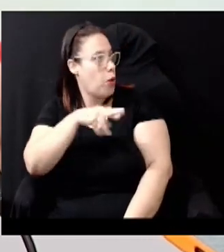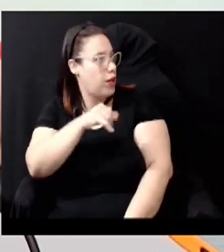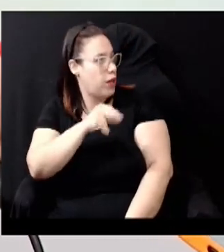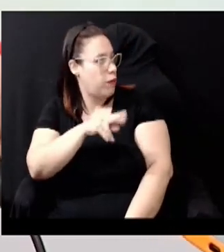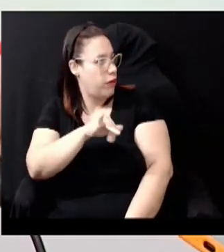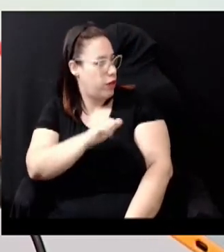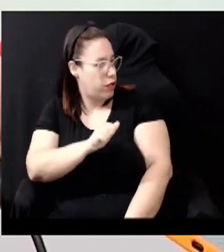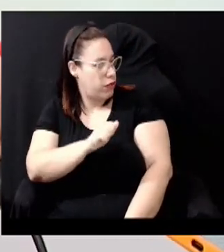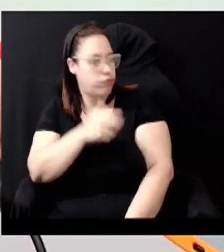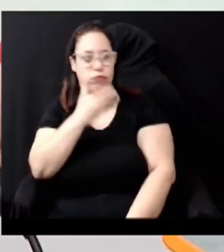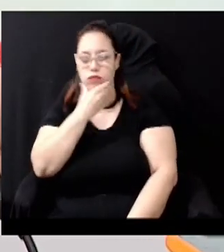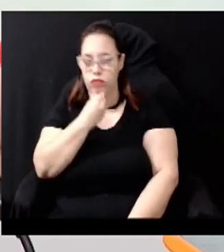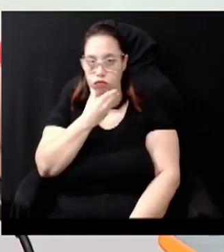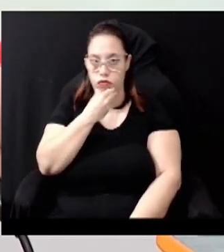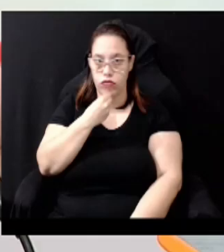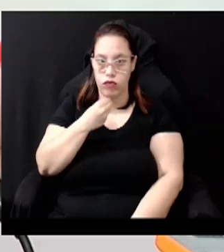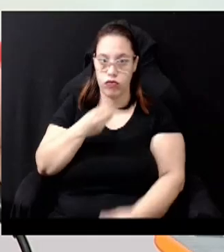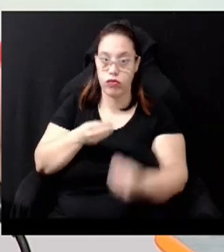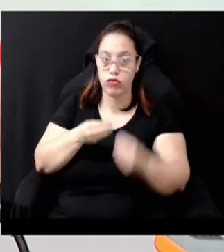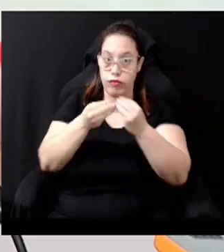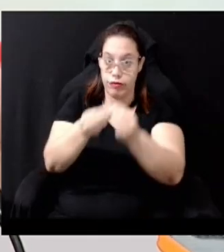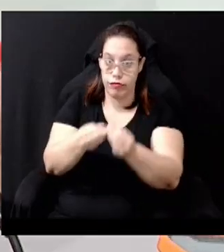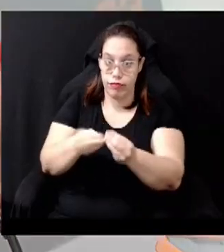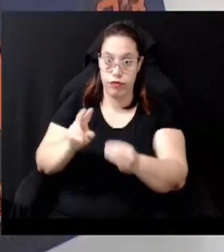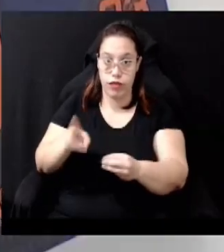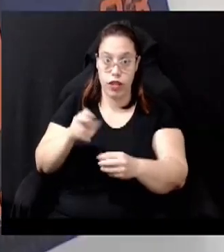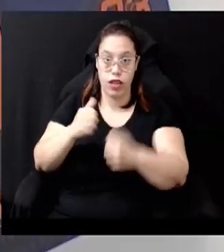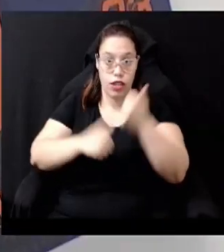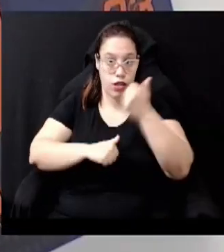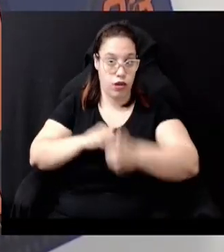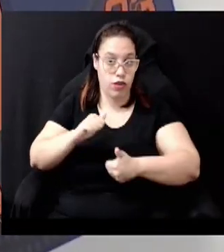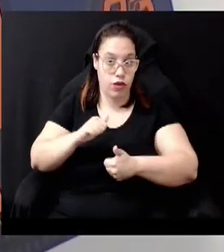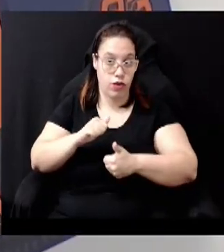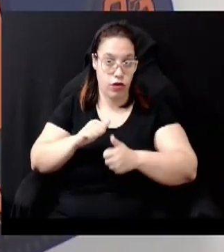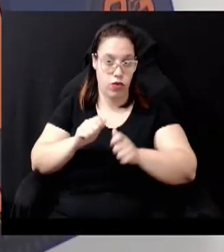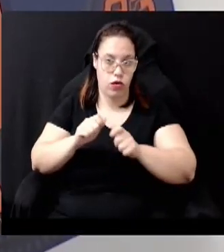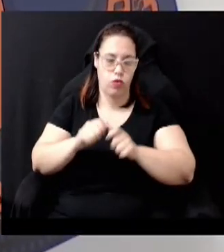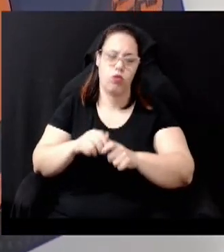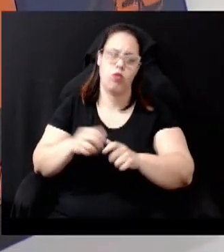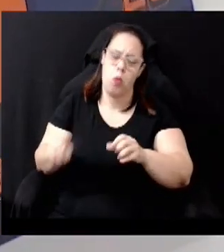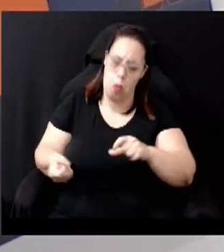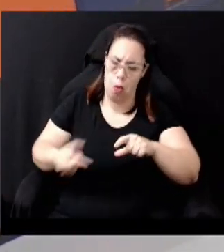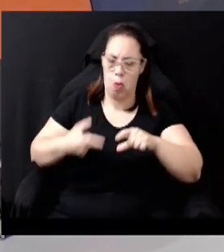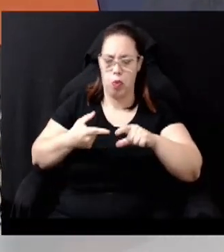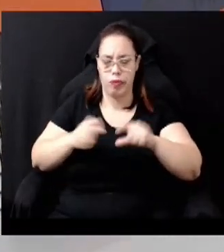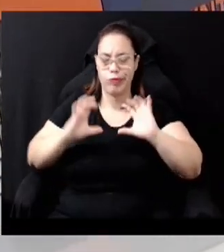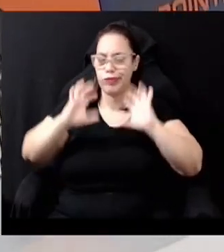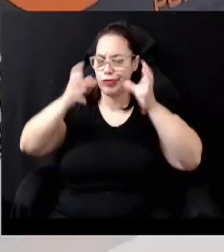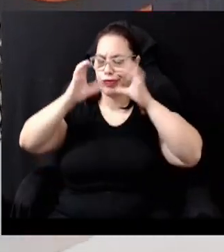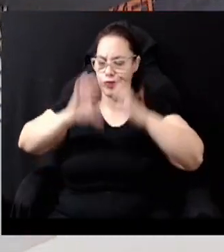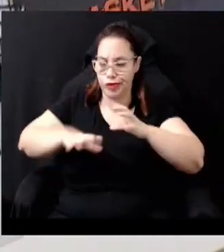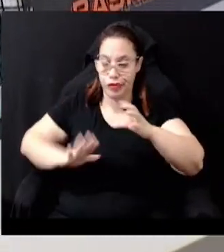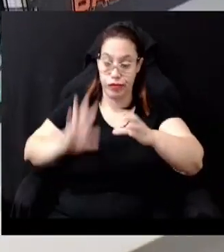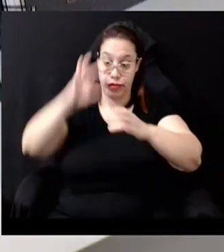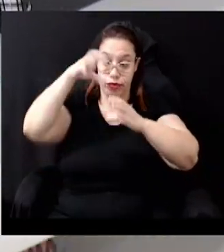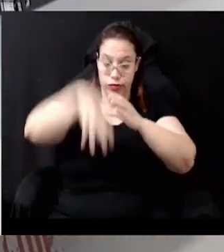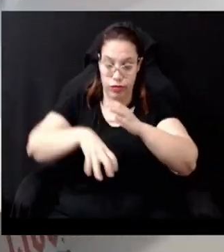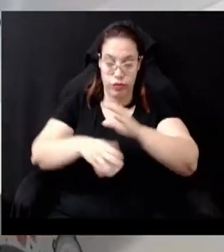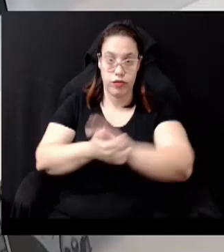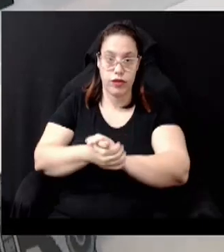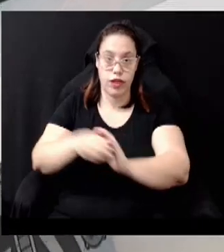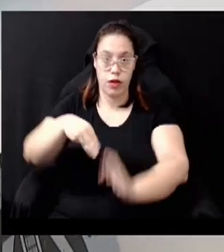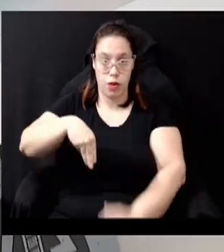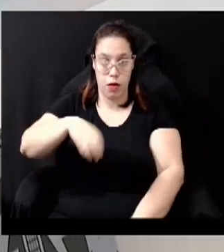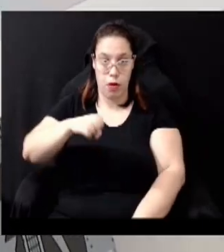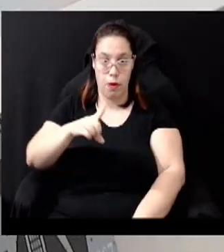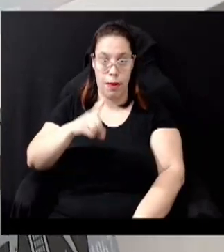meninos, o nosso carro-chefe aqui sempre foi esporte. Então, cadernos de bola de futebol, bola de basquete, esse ano teve o do Medina nas Olimpíadas,